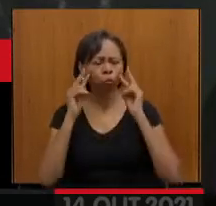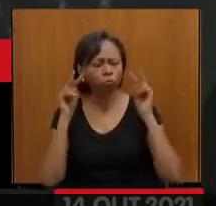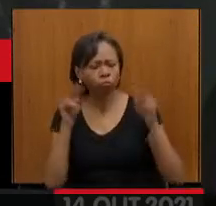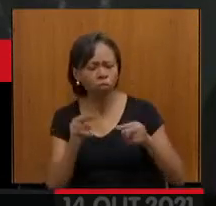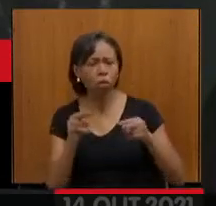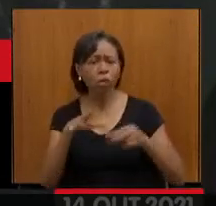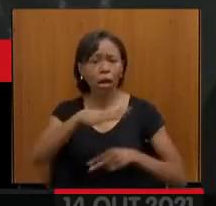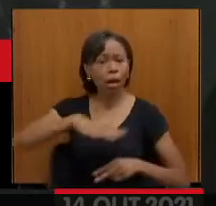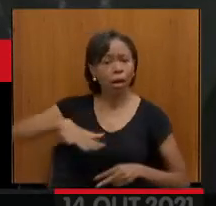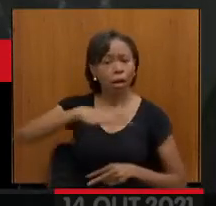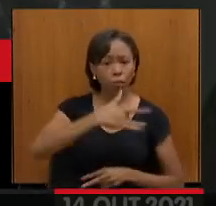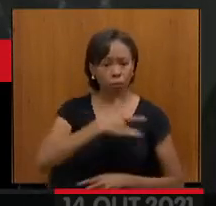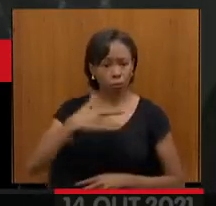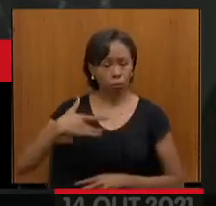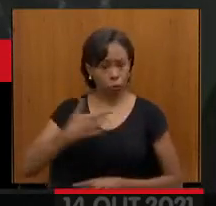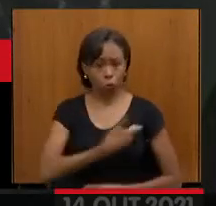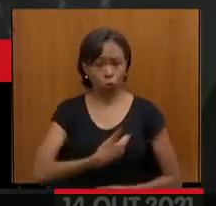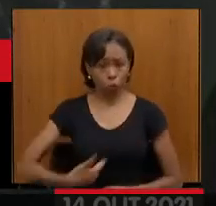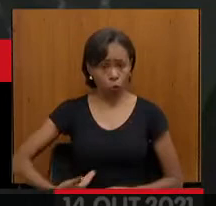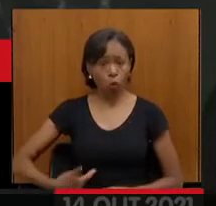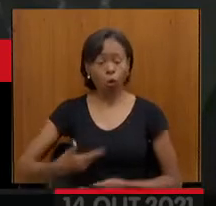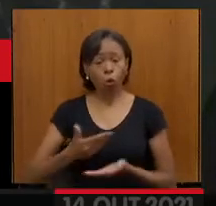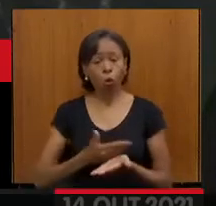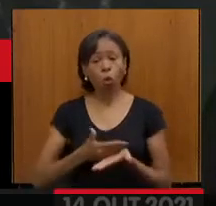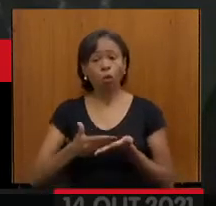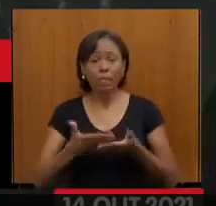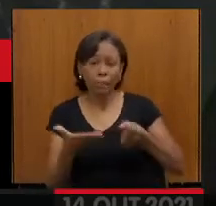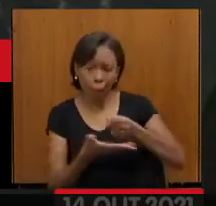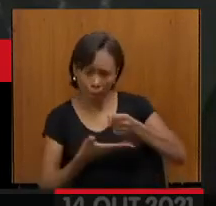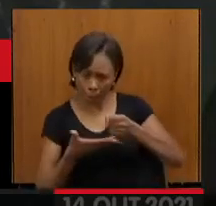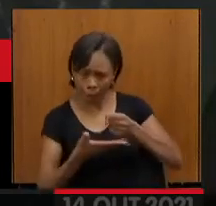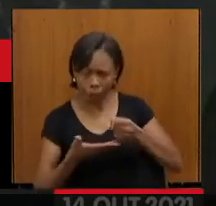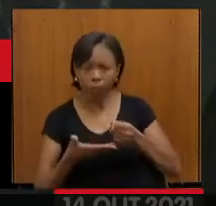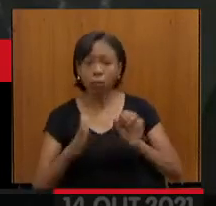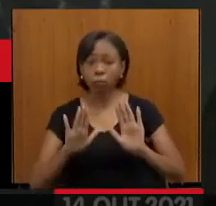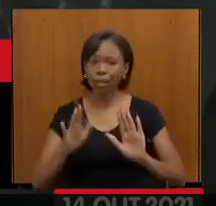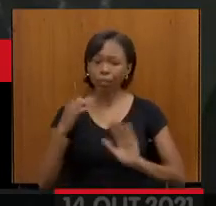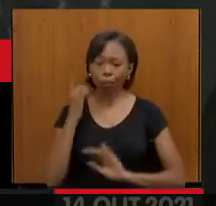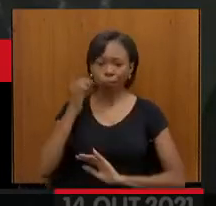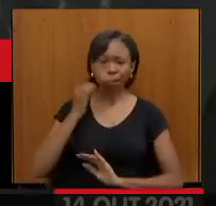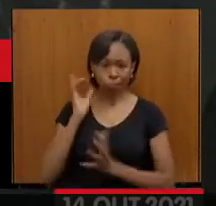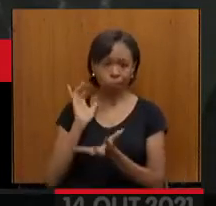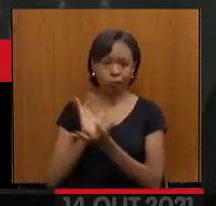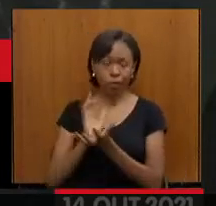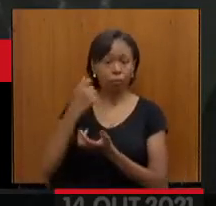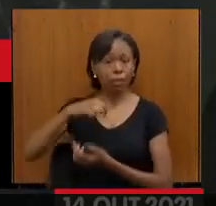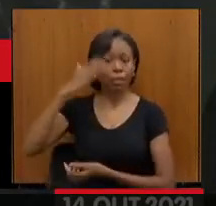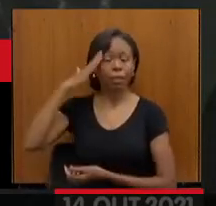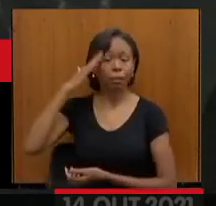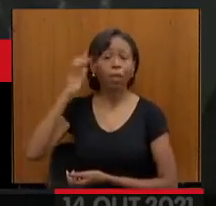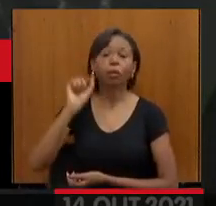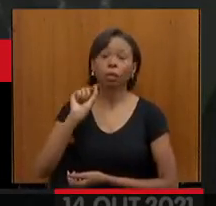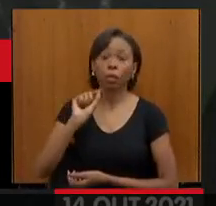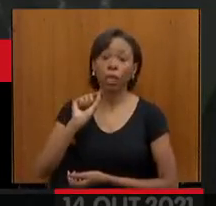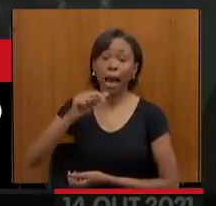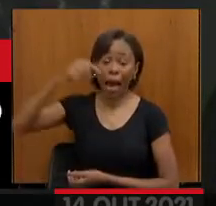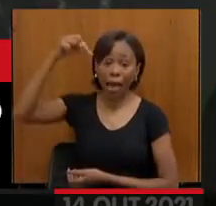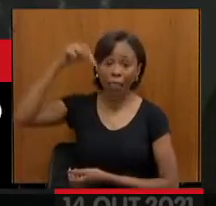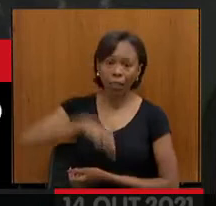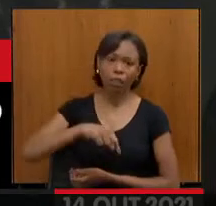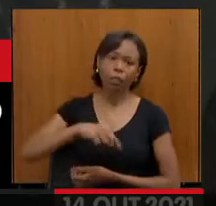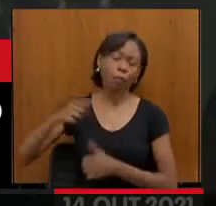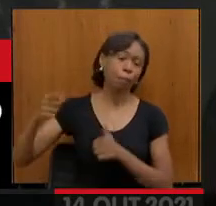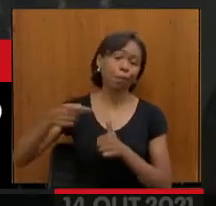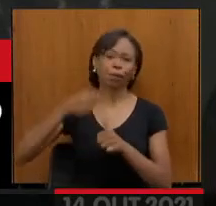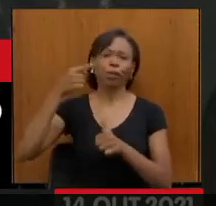começando na atenção primária. Mas, como homem público, nós temos a obrigação de entender que a saúde pública começa aqui, no orçamento